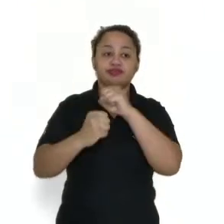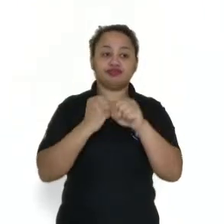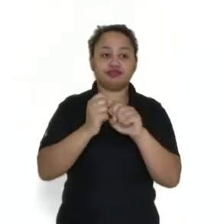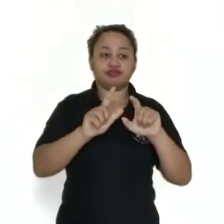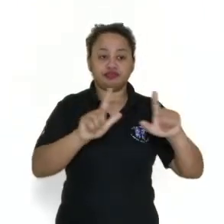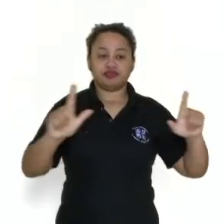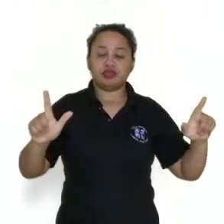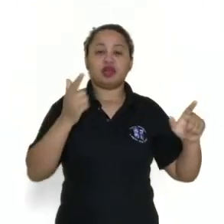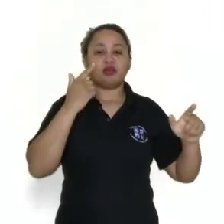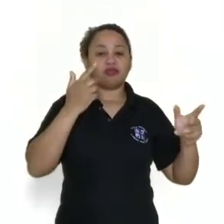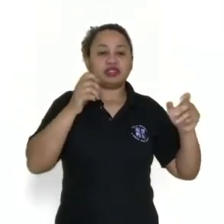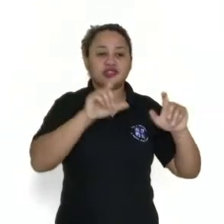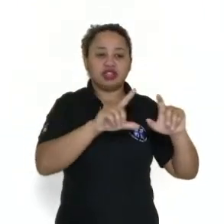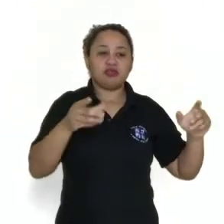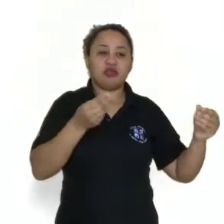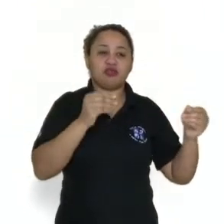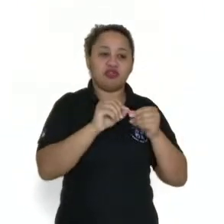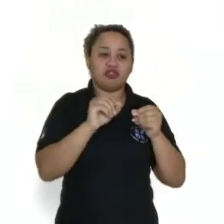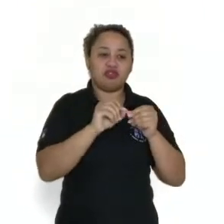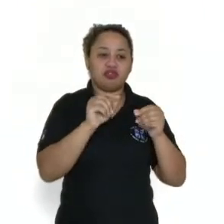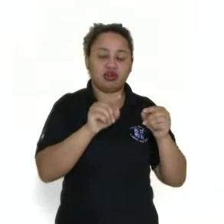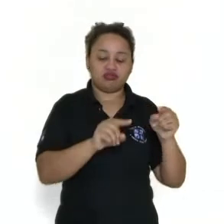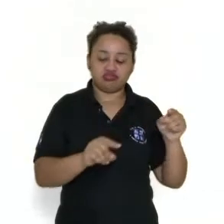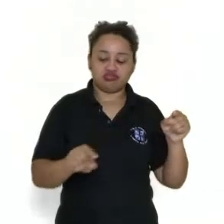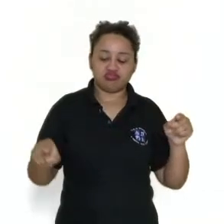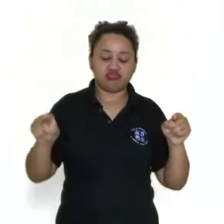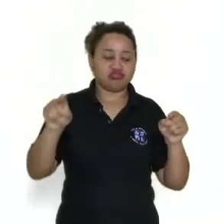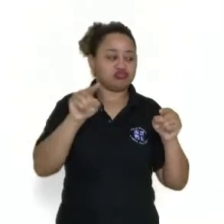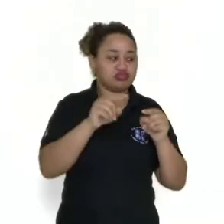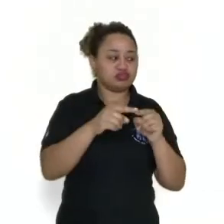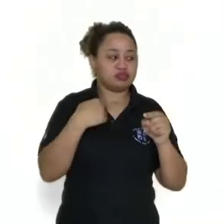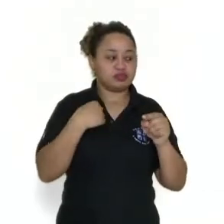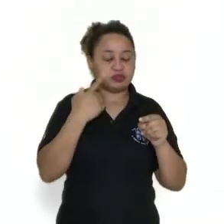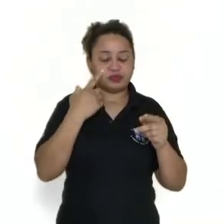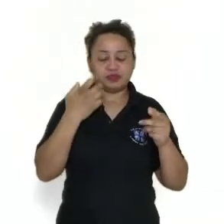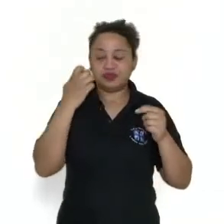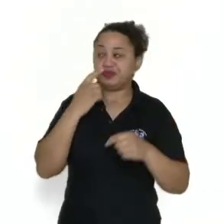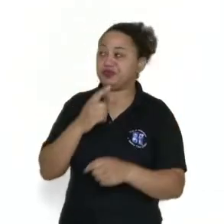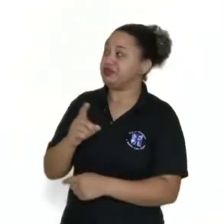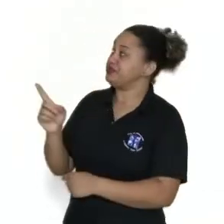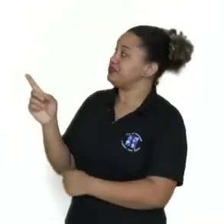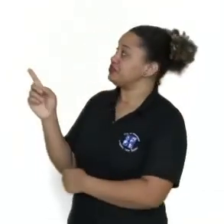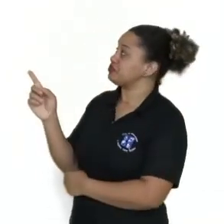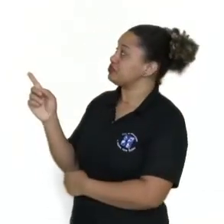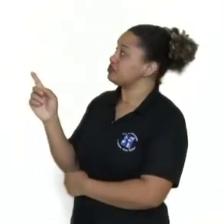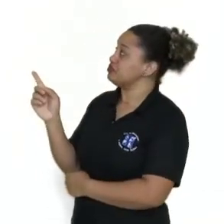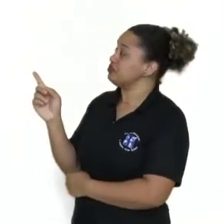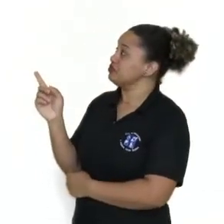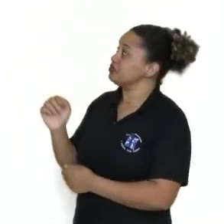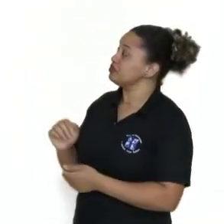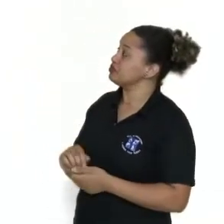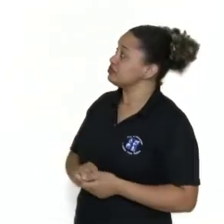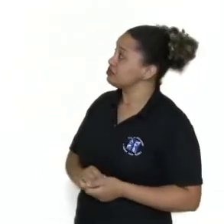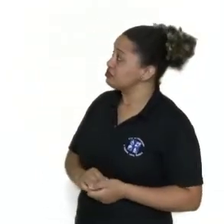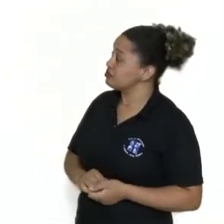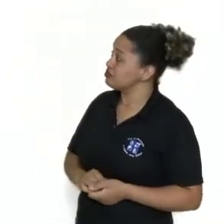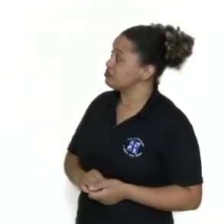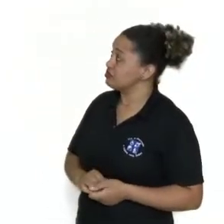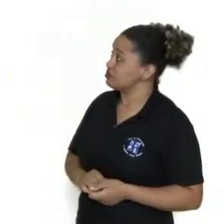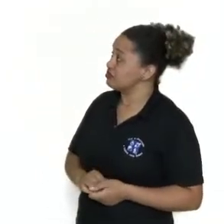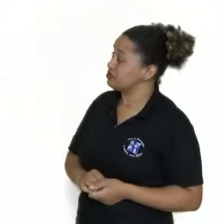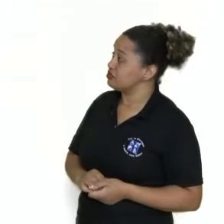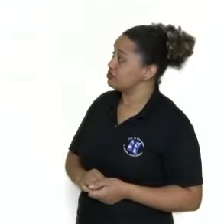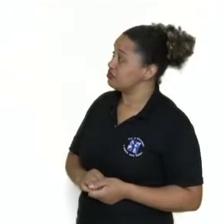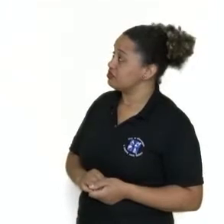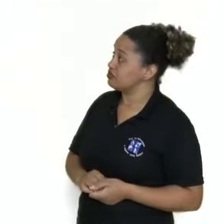todo um sistema onde você vai ter a amônia líquida, né, o amoníaco líquido ali, processo Haber-Bosch